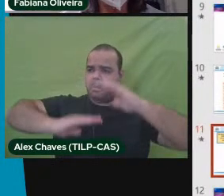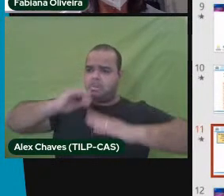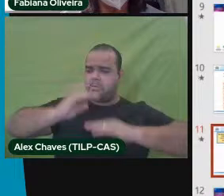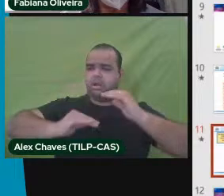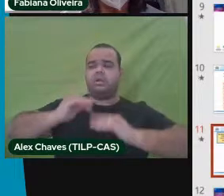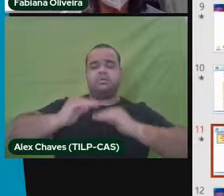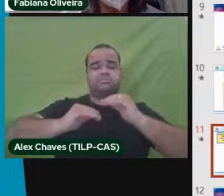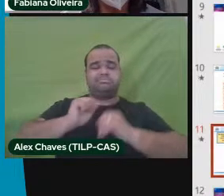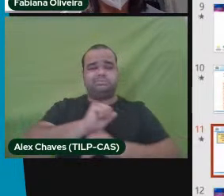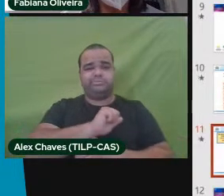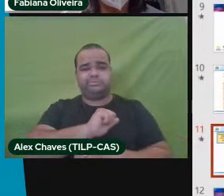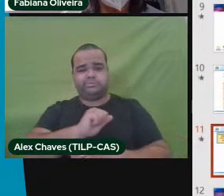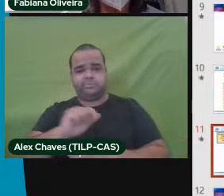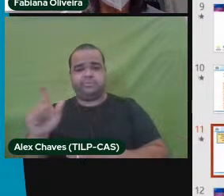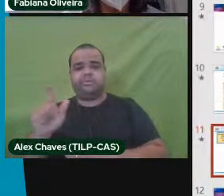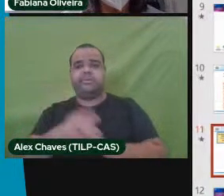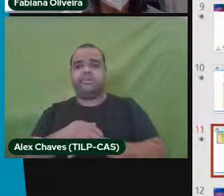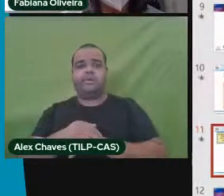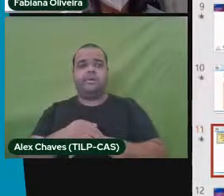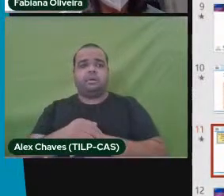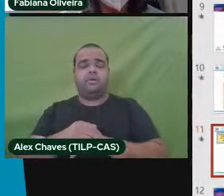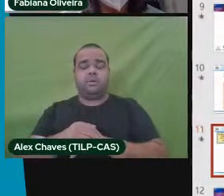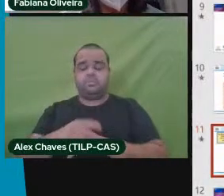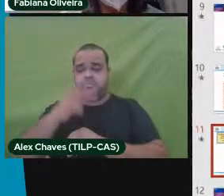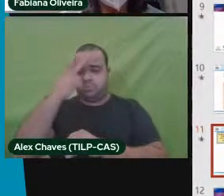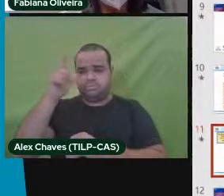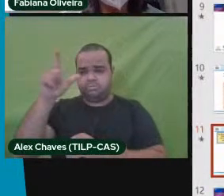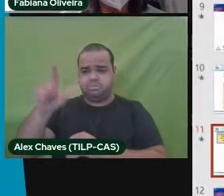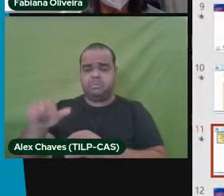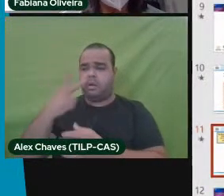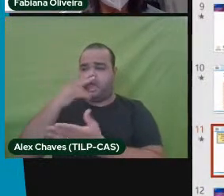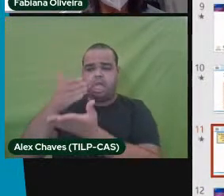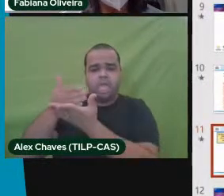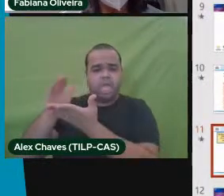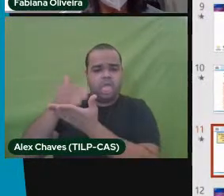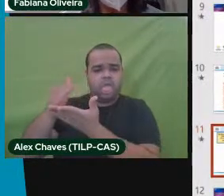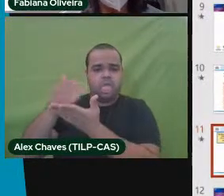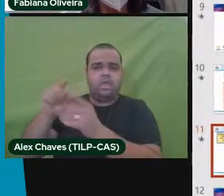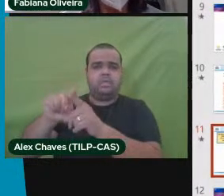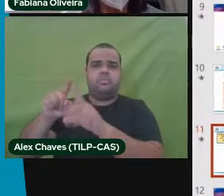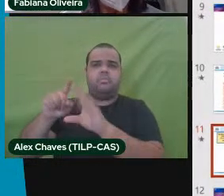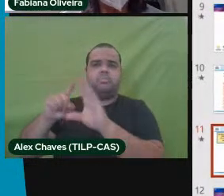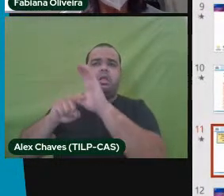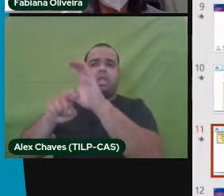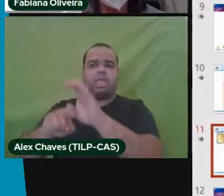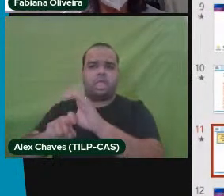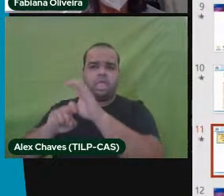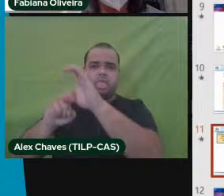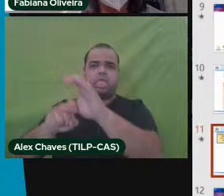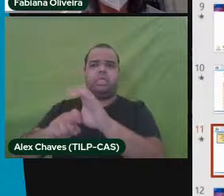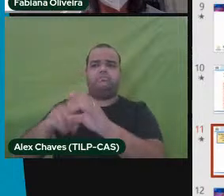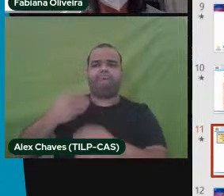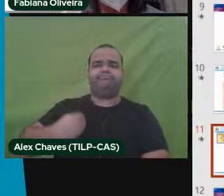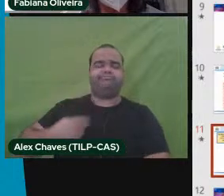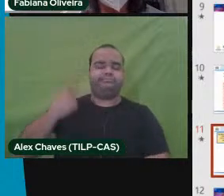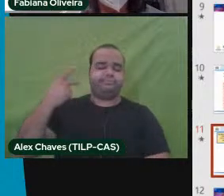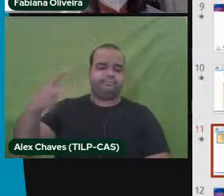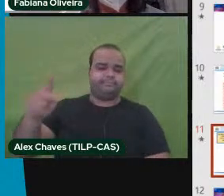você ter um sujeito que vive à margem e que depende do outro para a sua